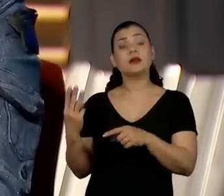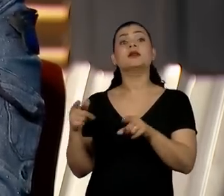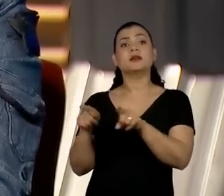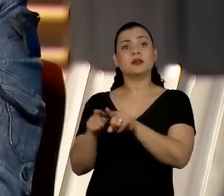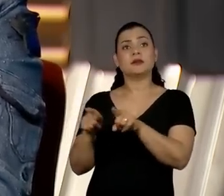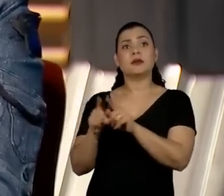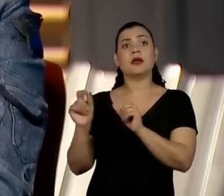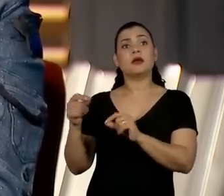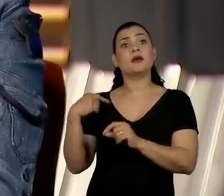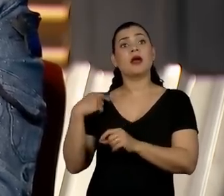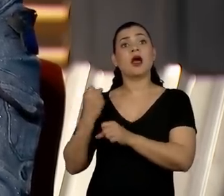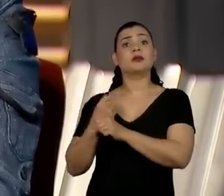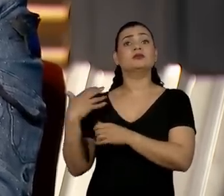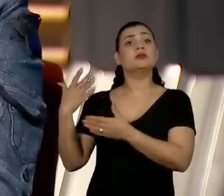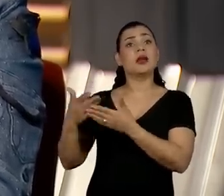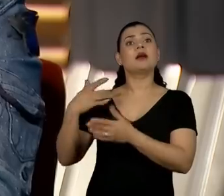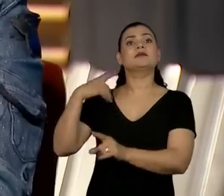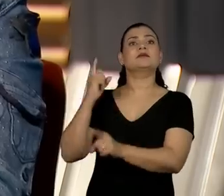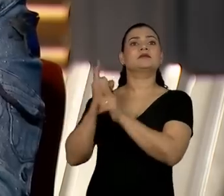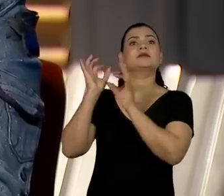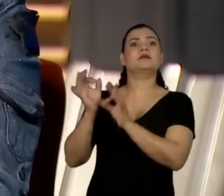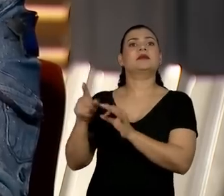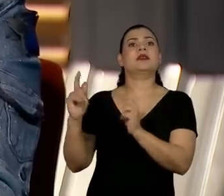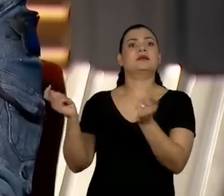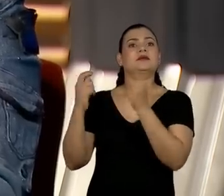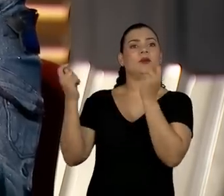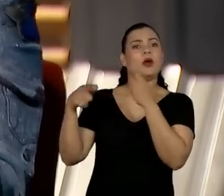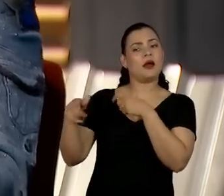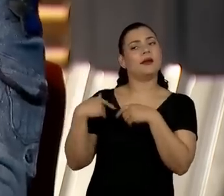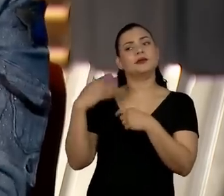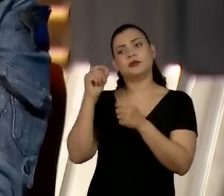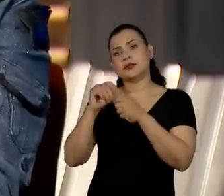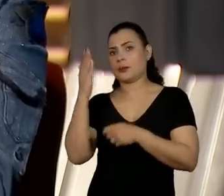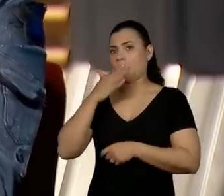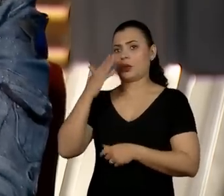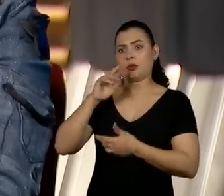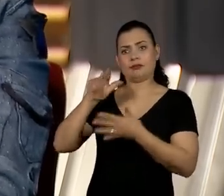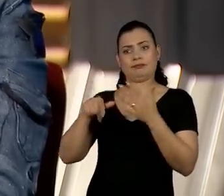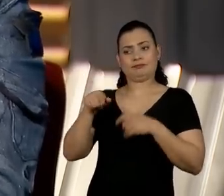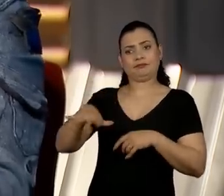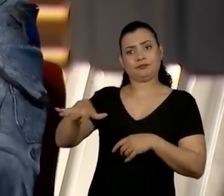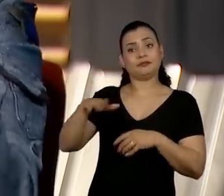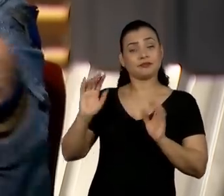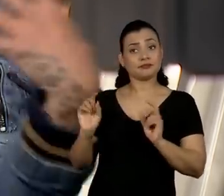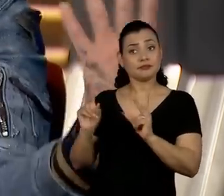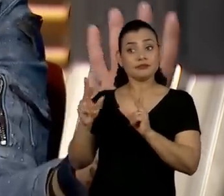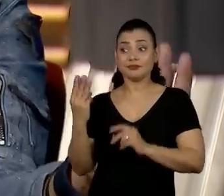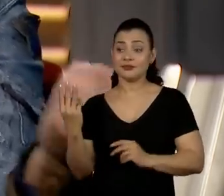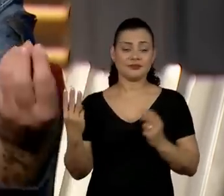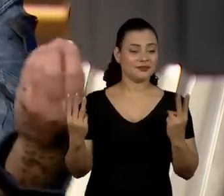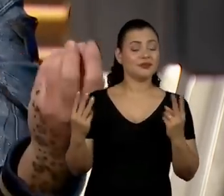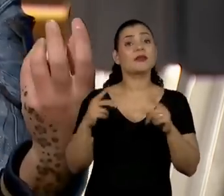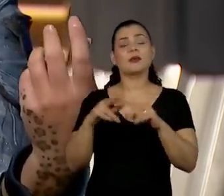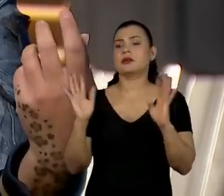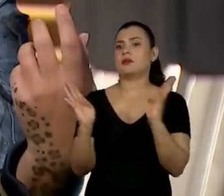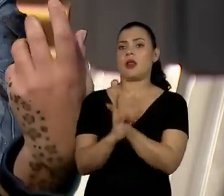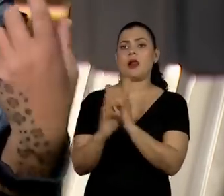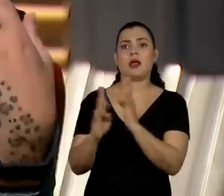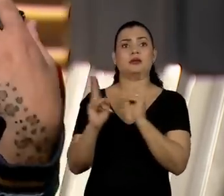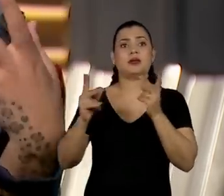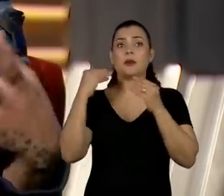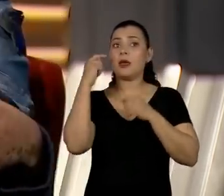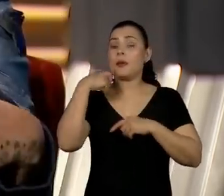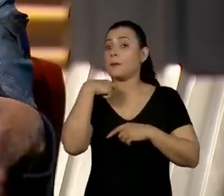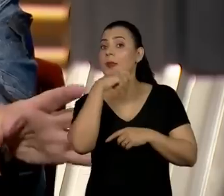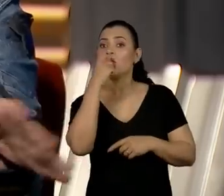Depois de muito tempo eu vim saber que era para night para fazer seus programas e tudo mais e era aquela cheiro de cesta todo mundo